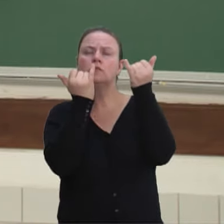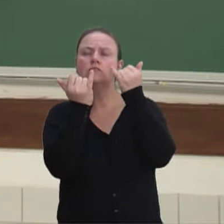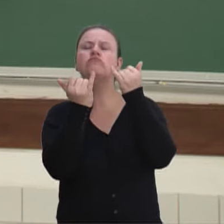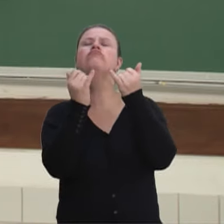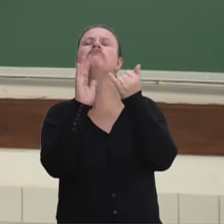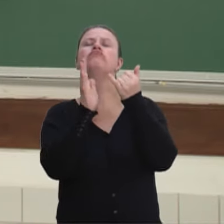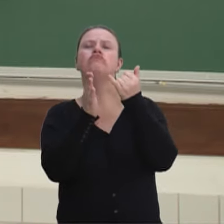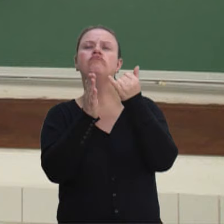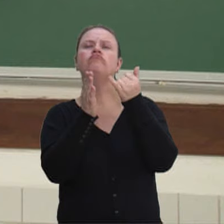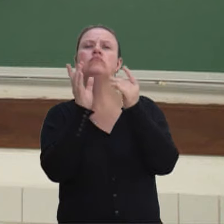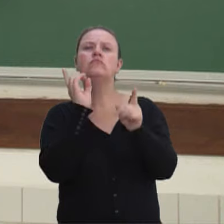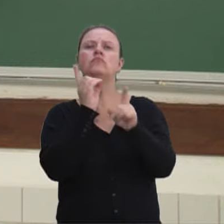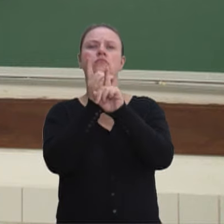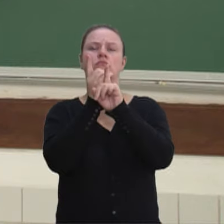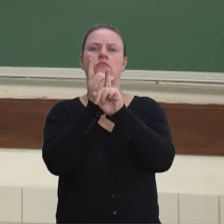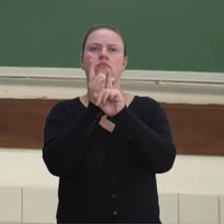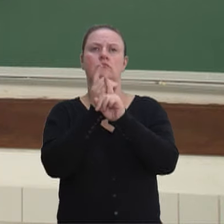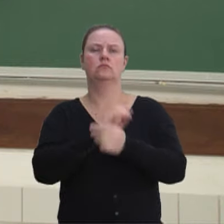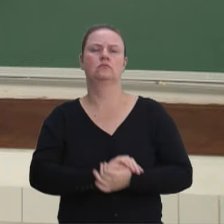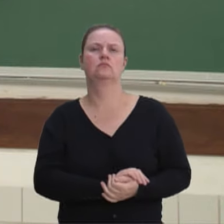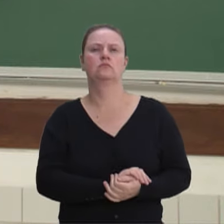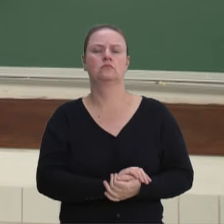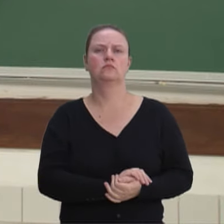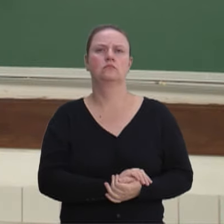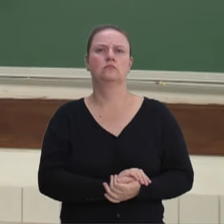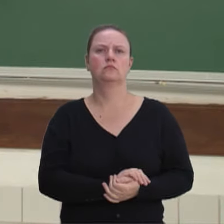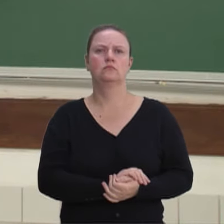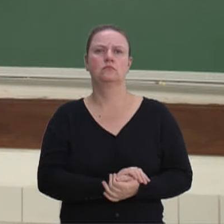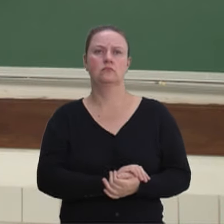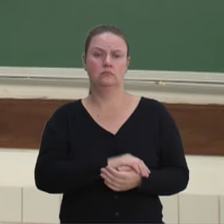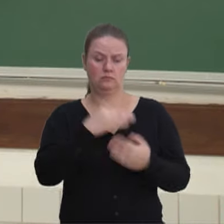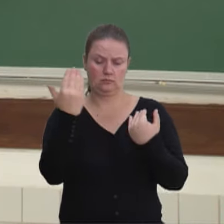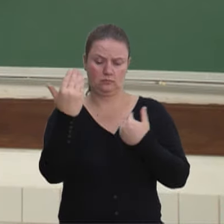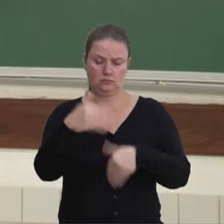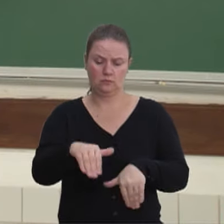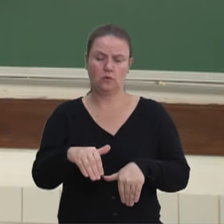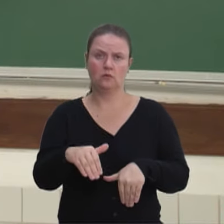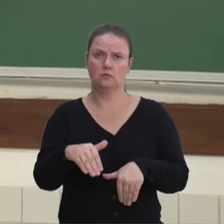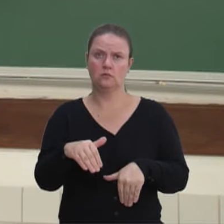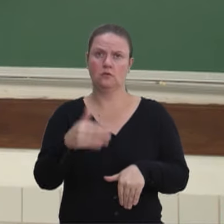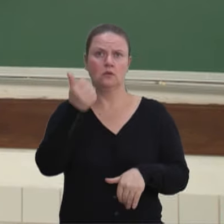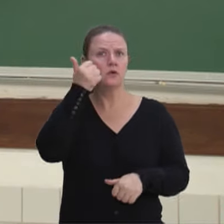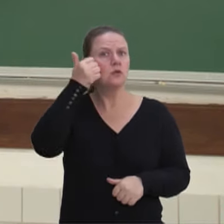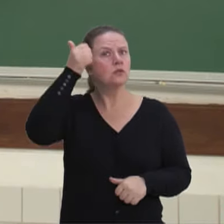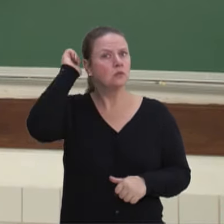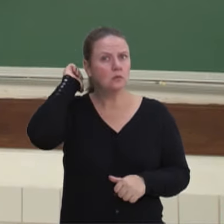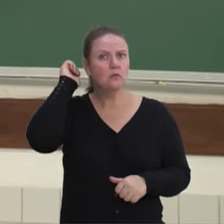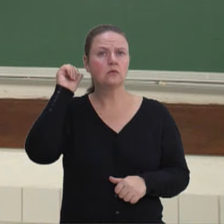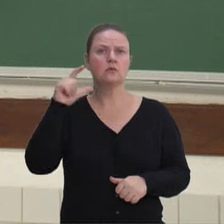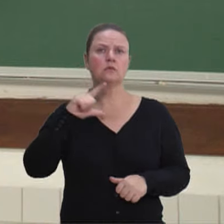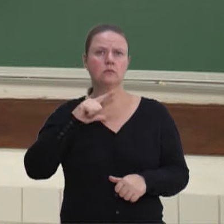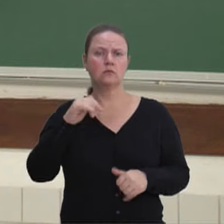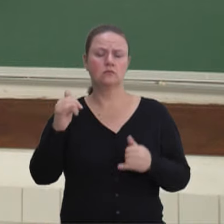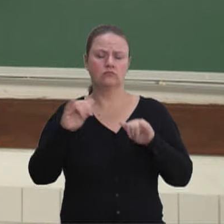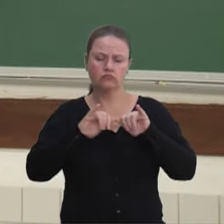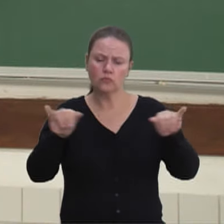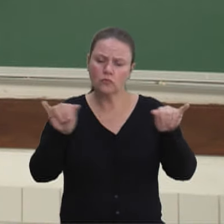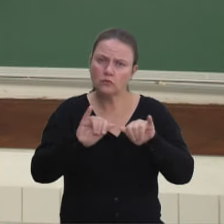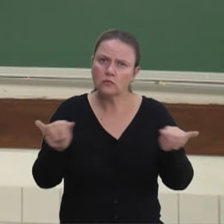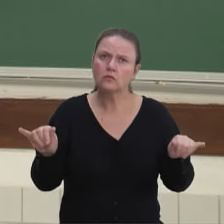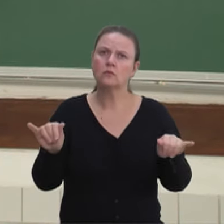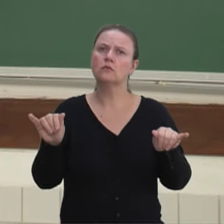notáveis. E em questão de vestibular, normalmente essa informação é dada. O que é